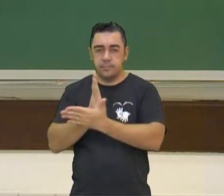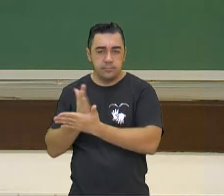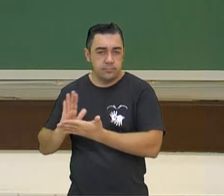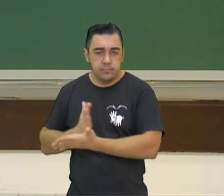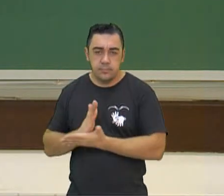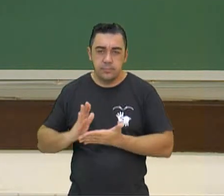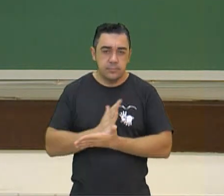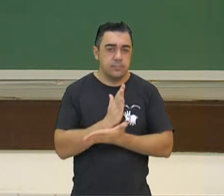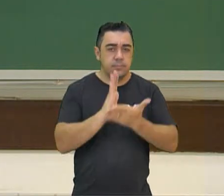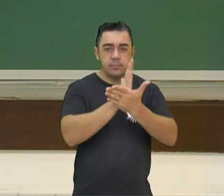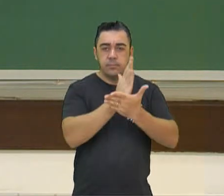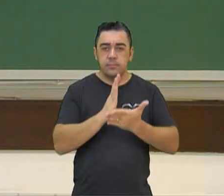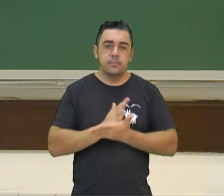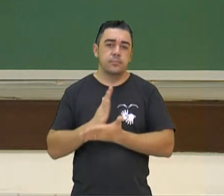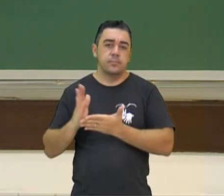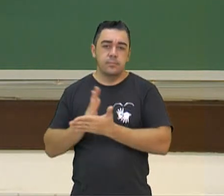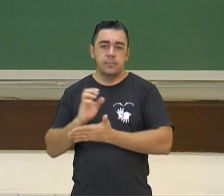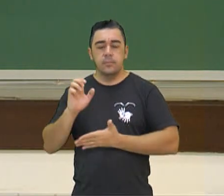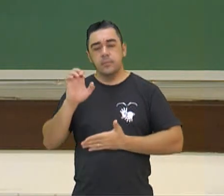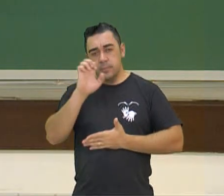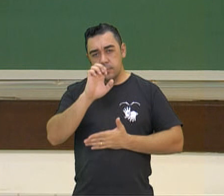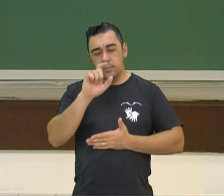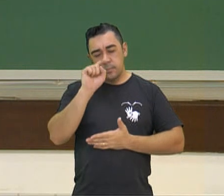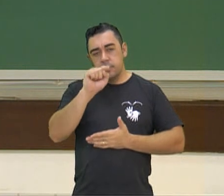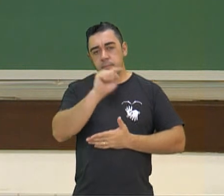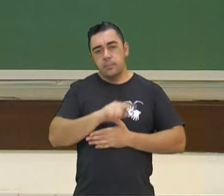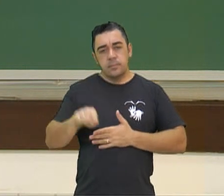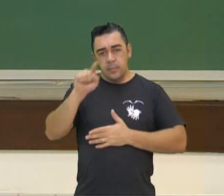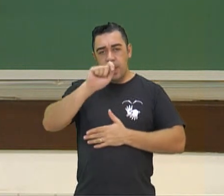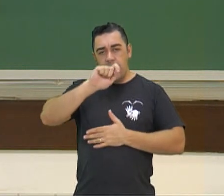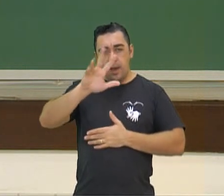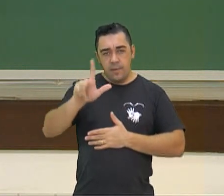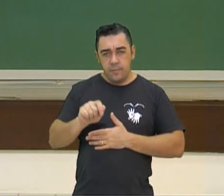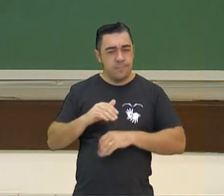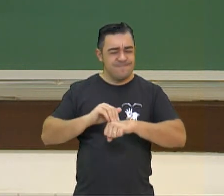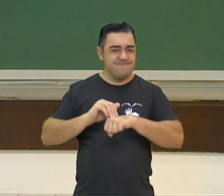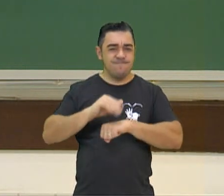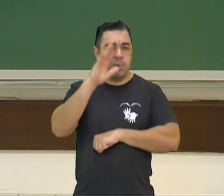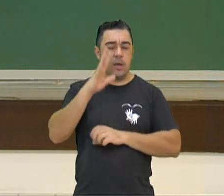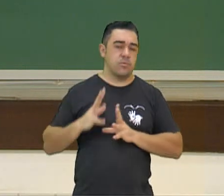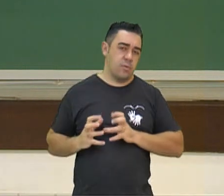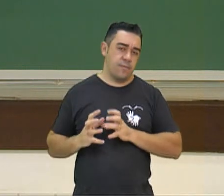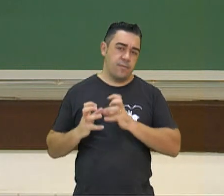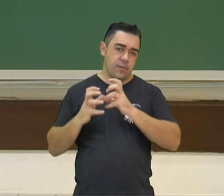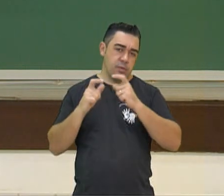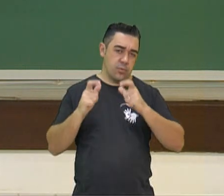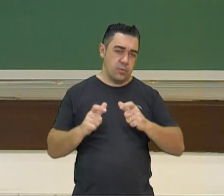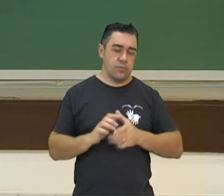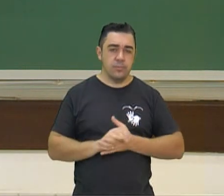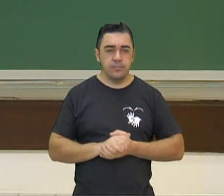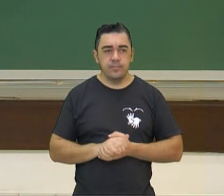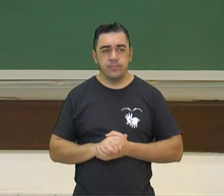aí, descolonização, e os conflitos se intensificam na região.